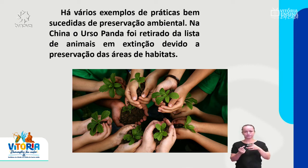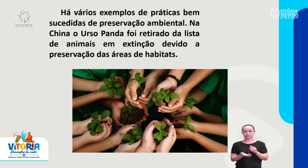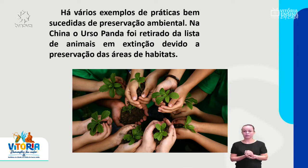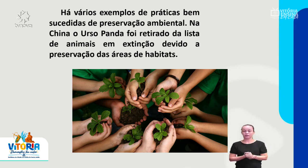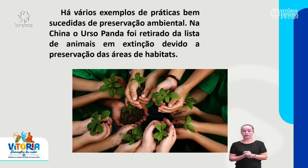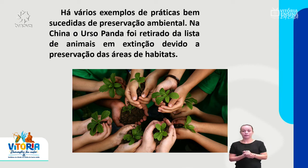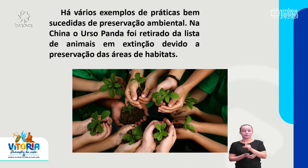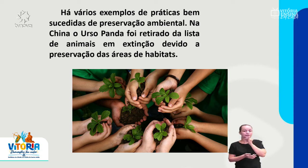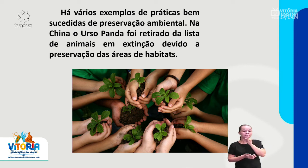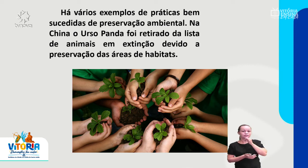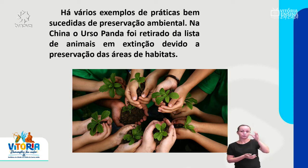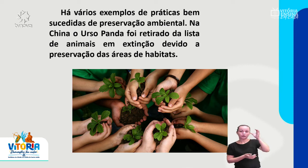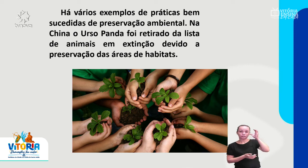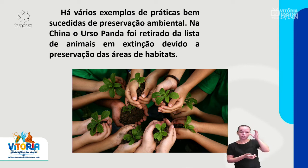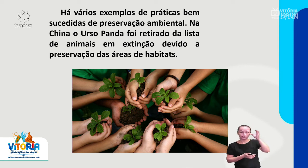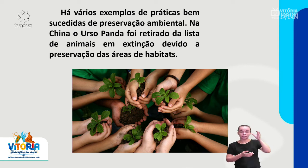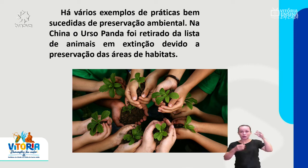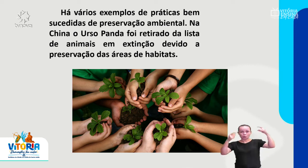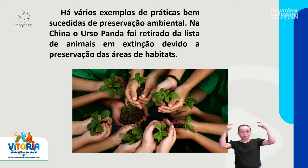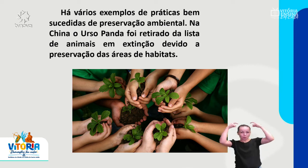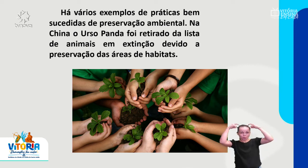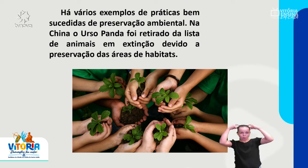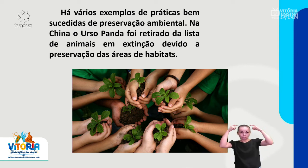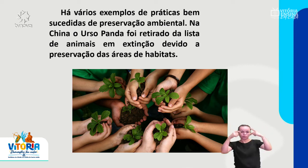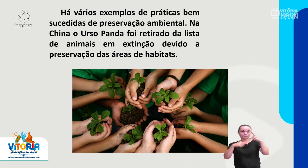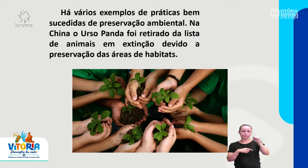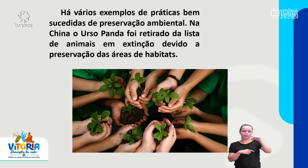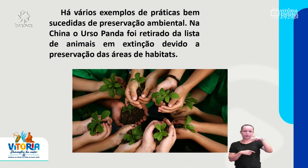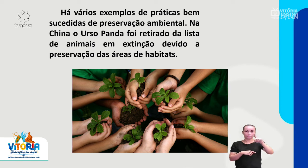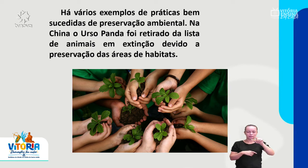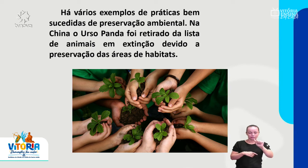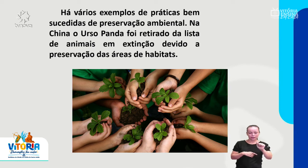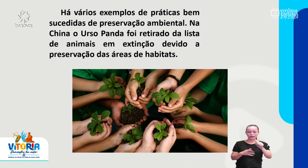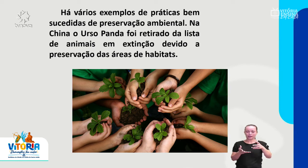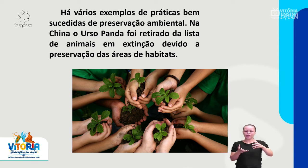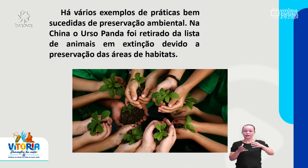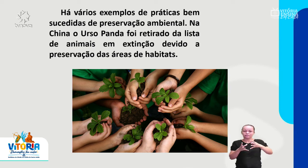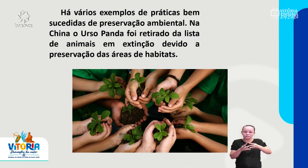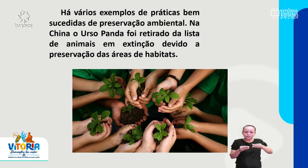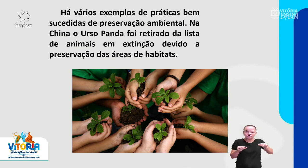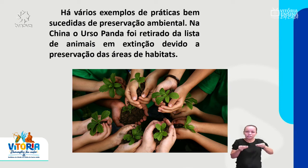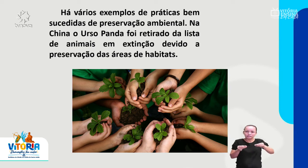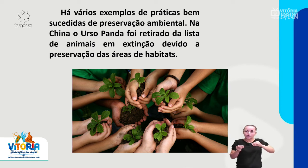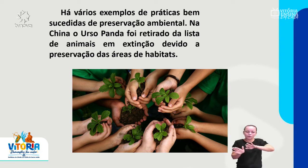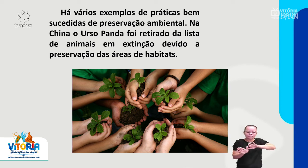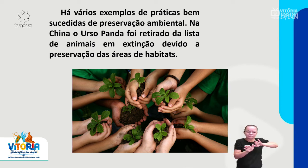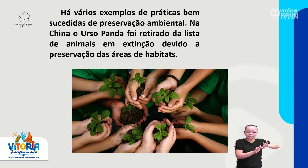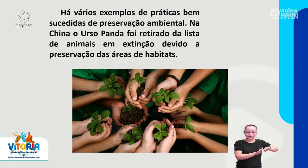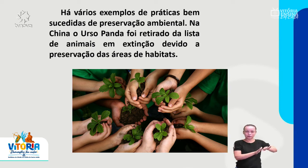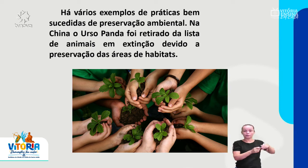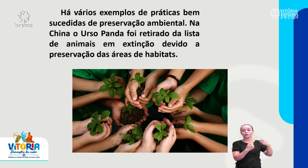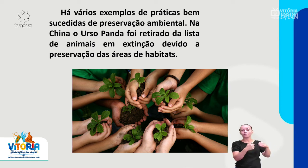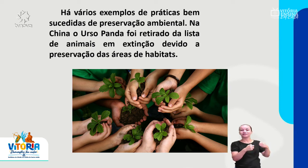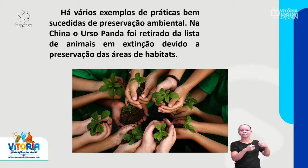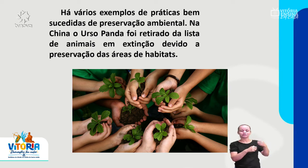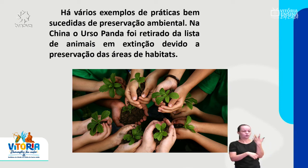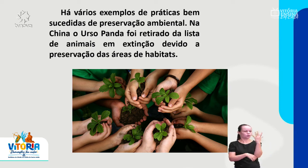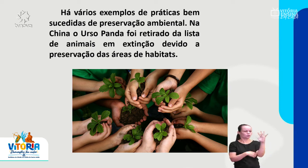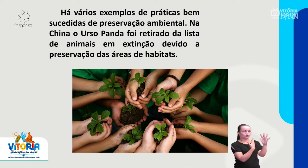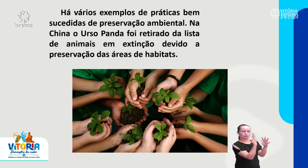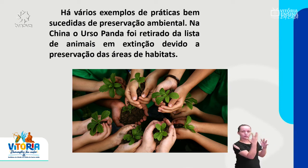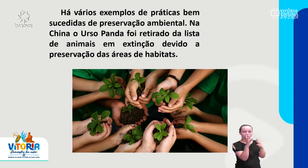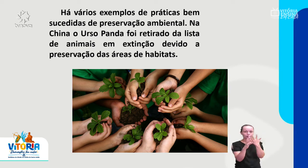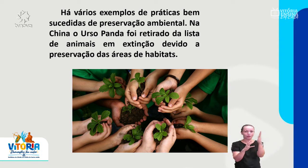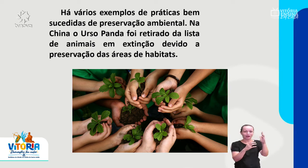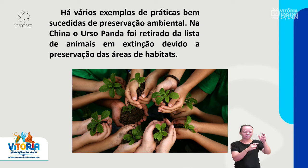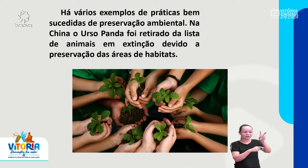o urso panda foi retirado da lista dos animais em extinção, devido à preservação das áreas de habitat